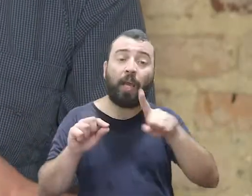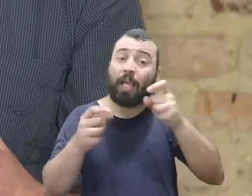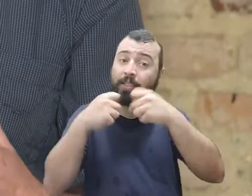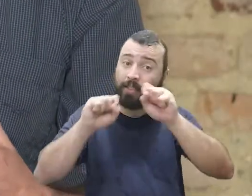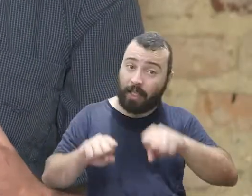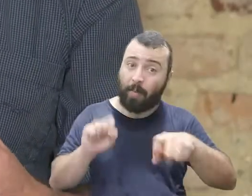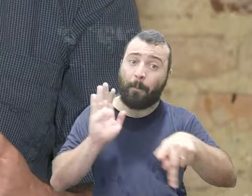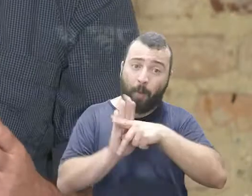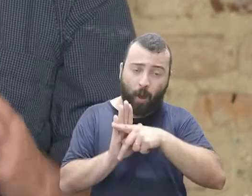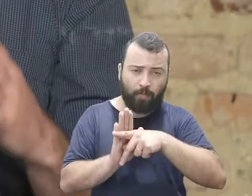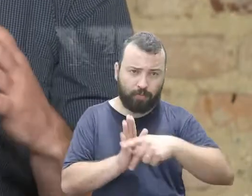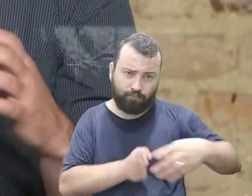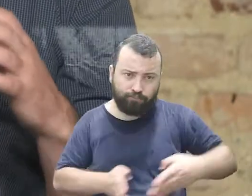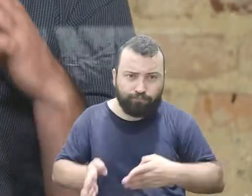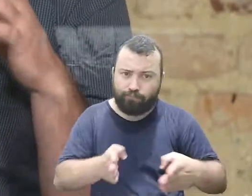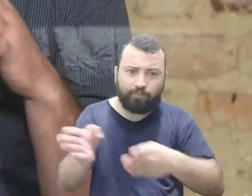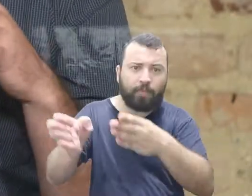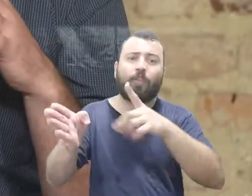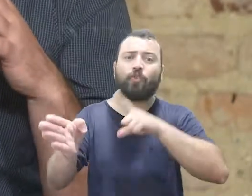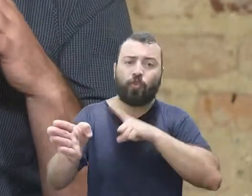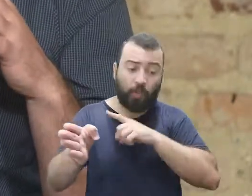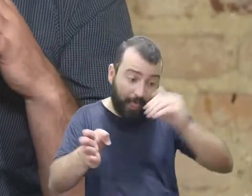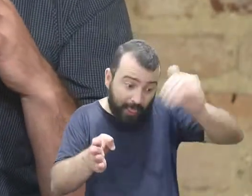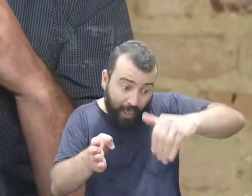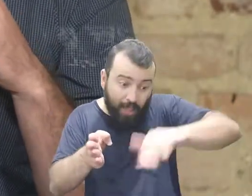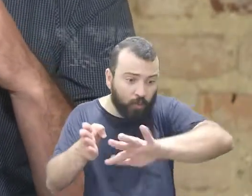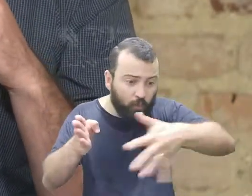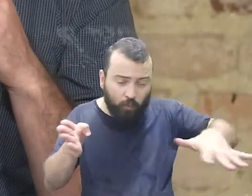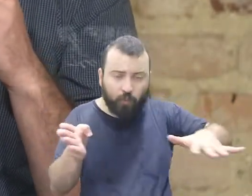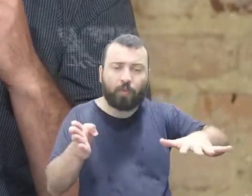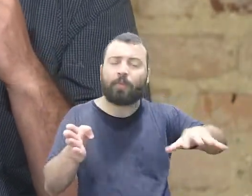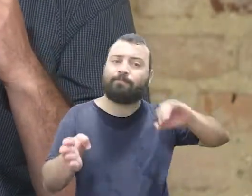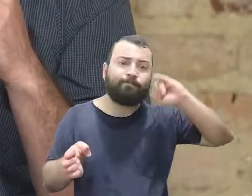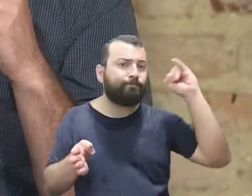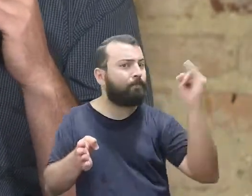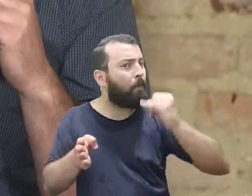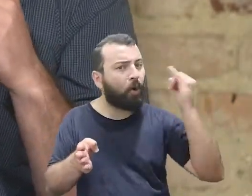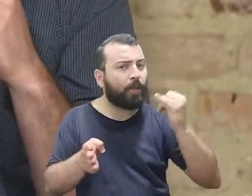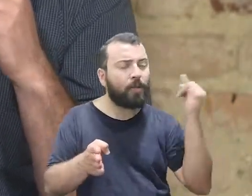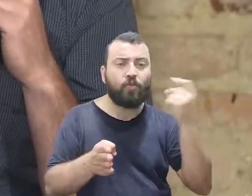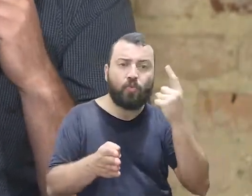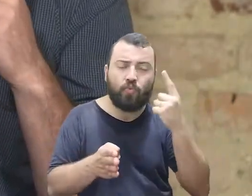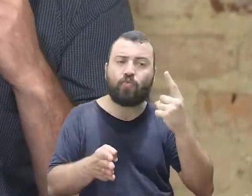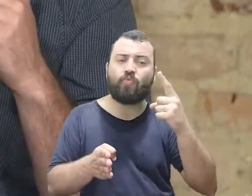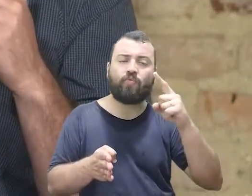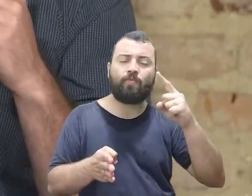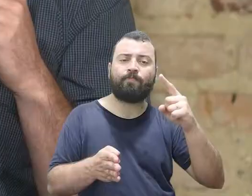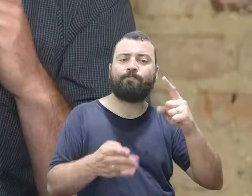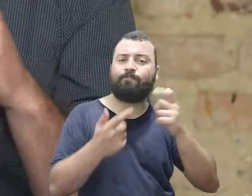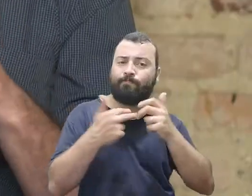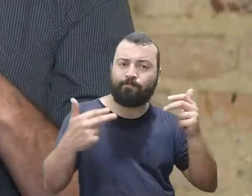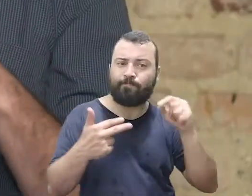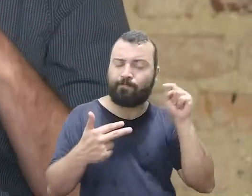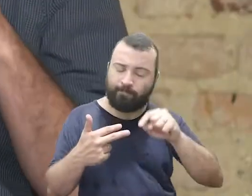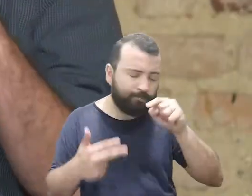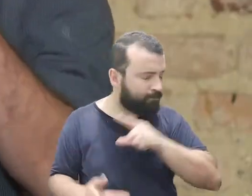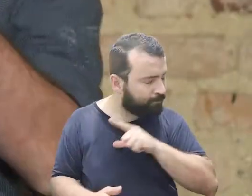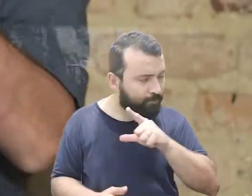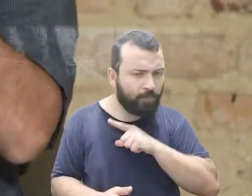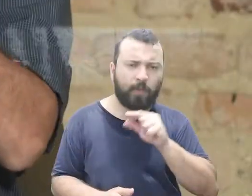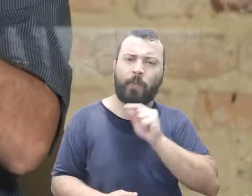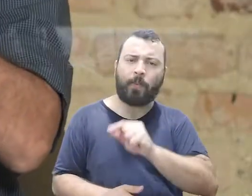É um sistema de circulação de massas d'água que possui um importante componente vertical.